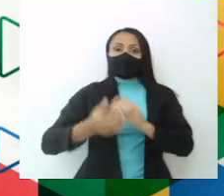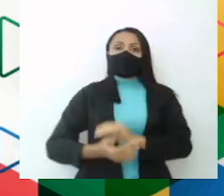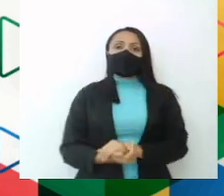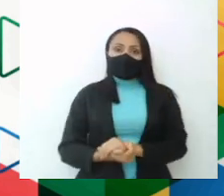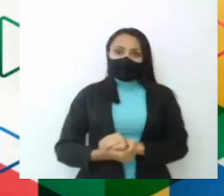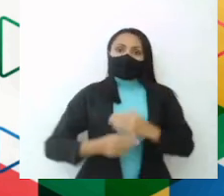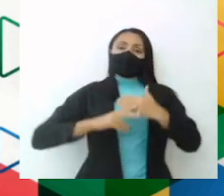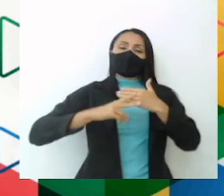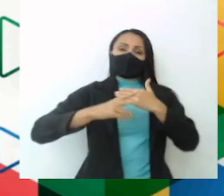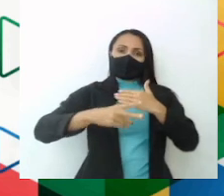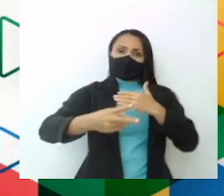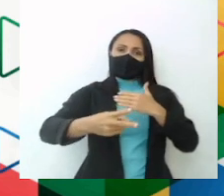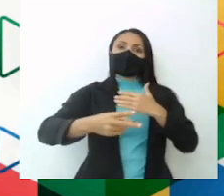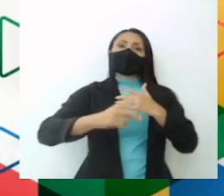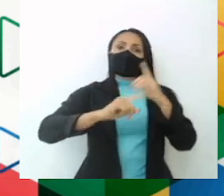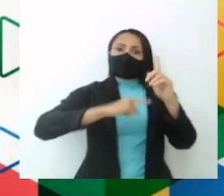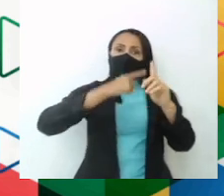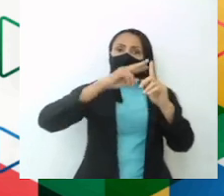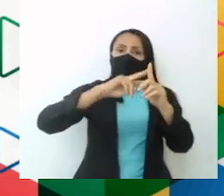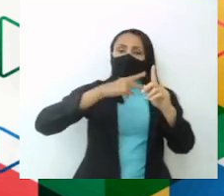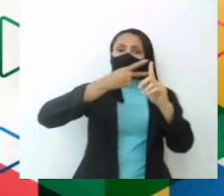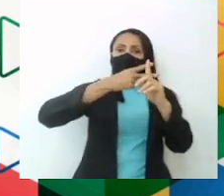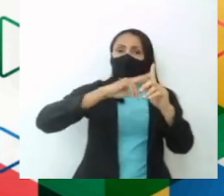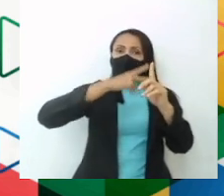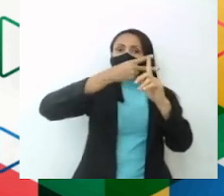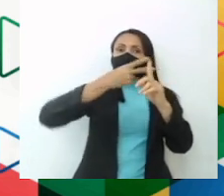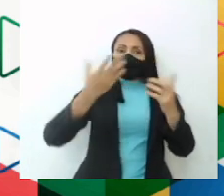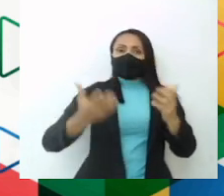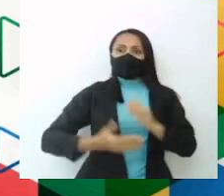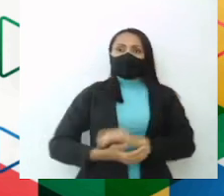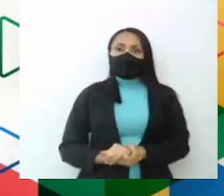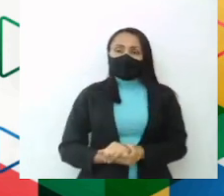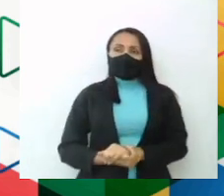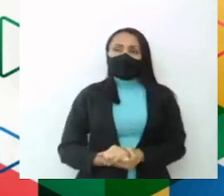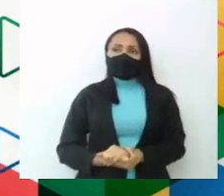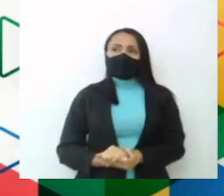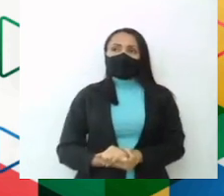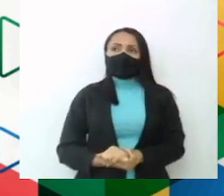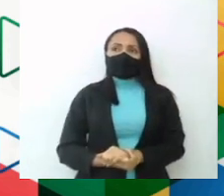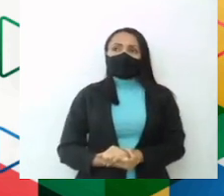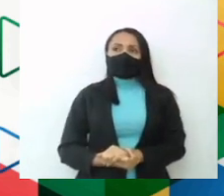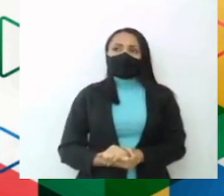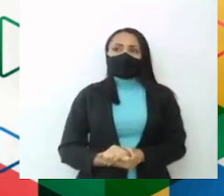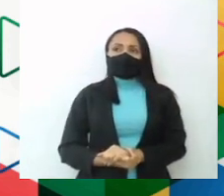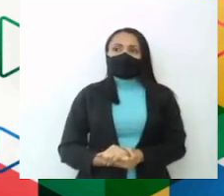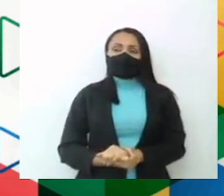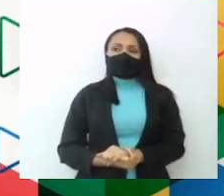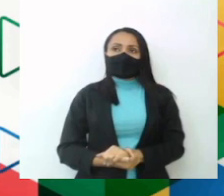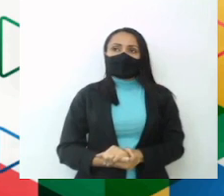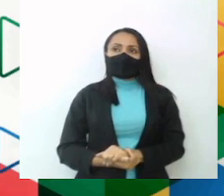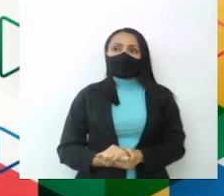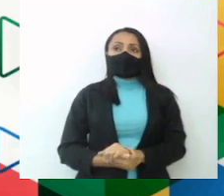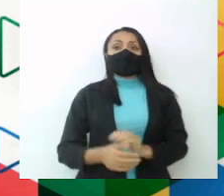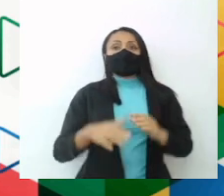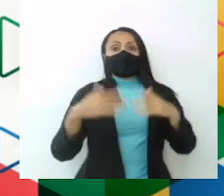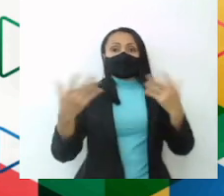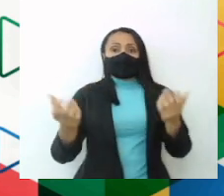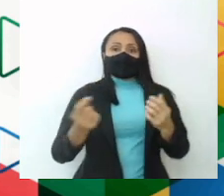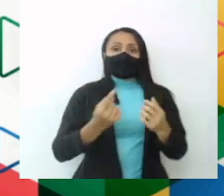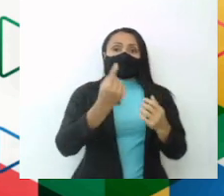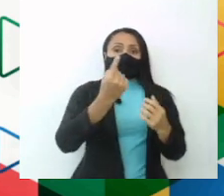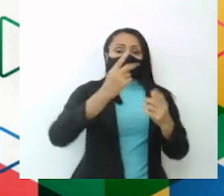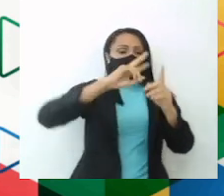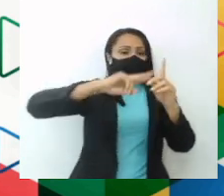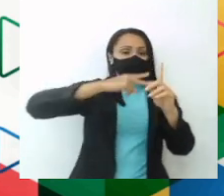aumento da outra. A diminuição de uma também acarreta a diminuição da outra, na mesma proporcionalidade. Se uma dobra,